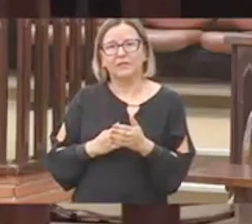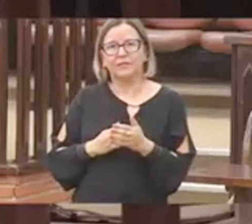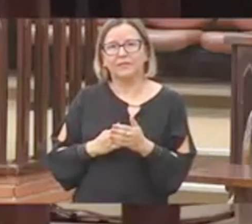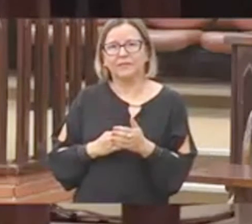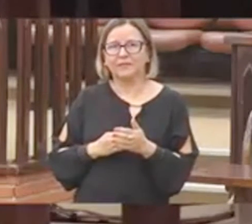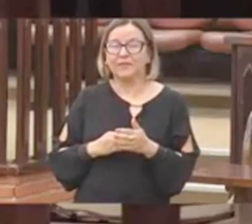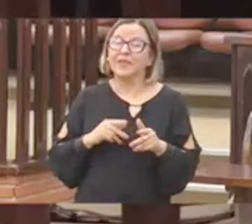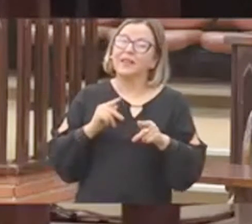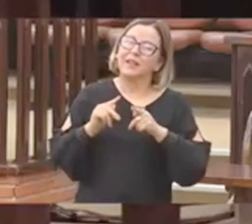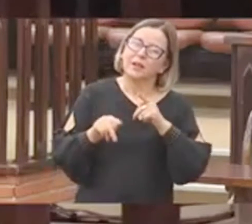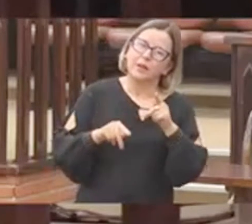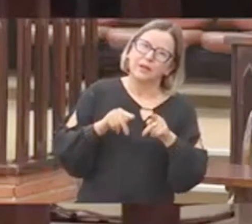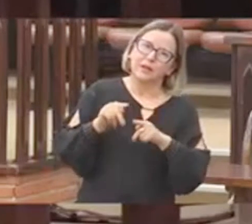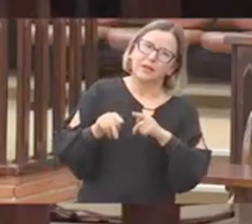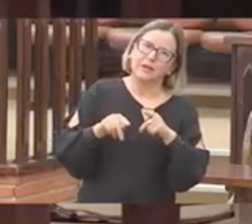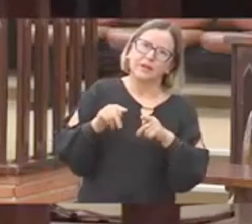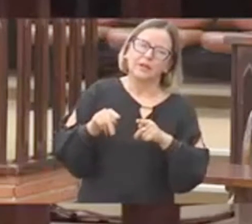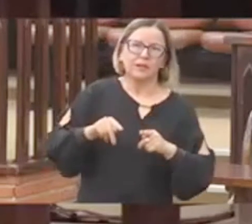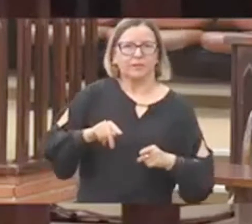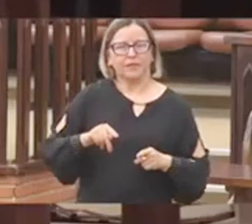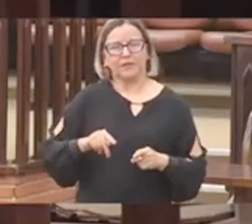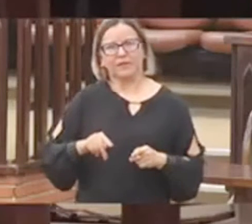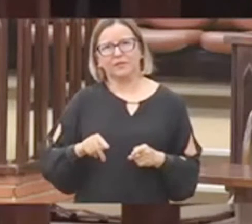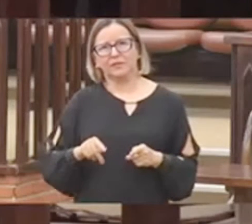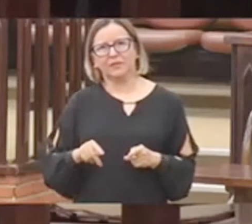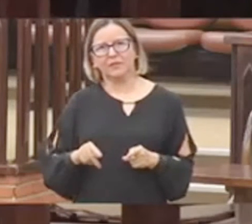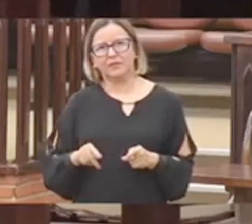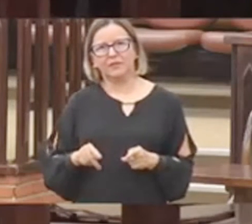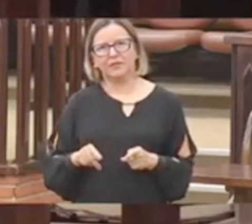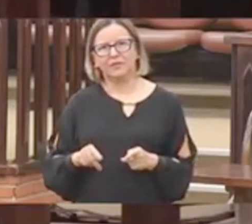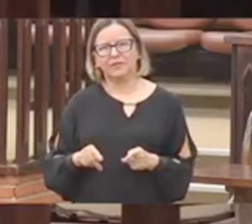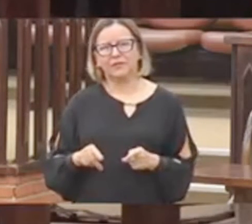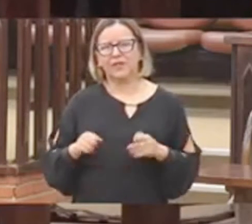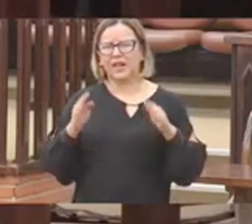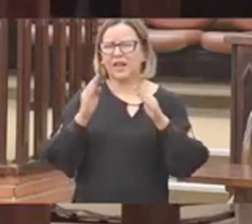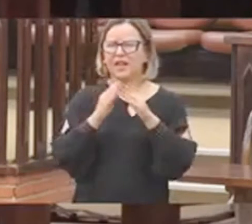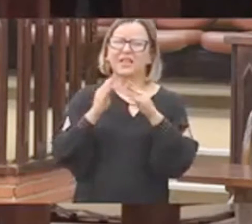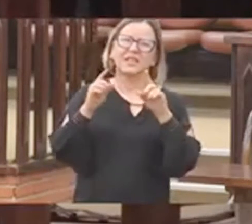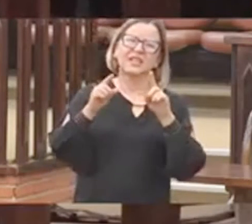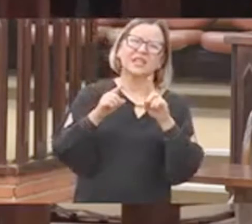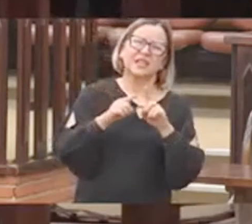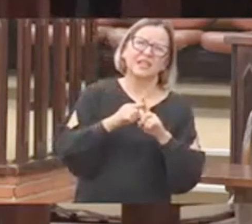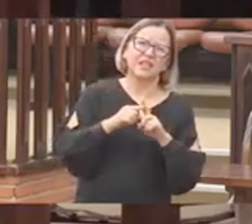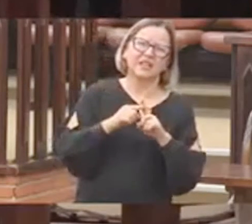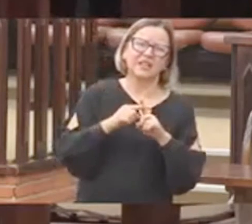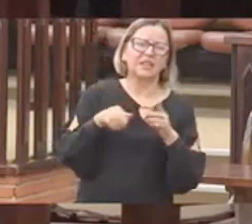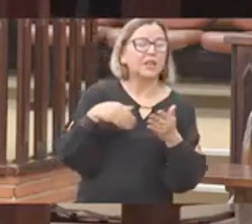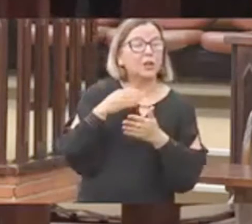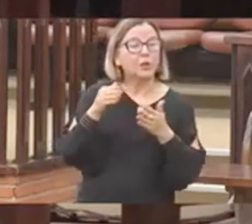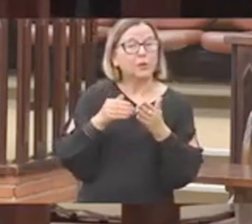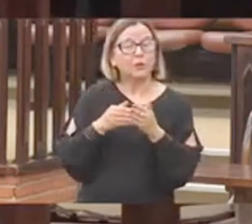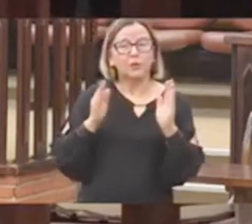pessoas, a própria igreja local, tudo que ela planejou,